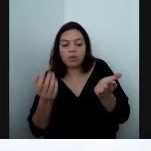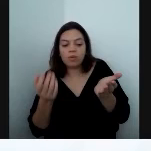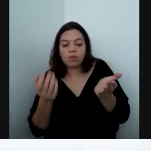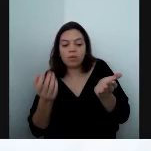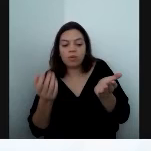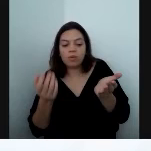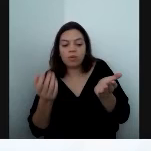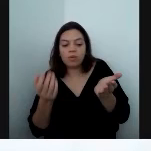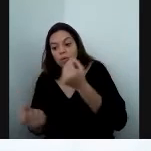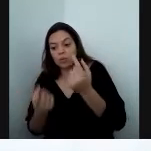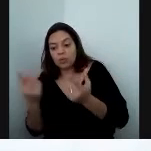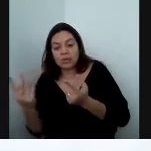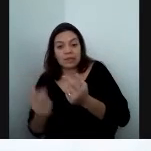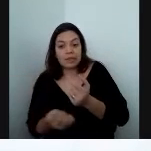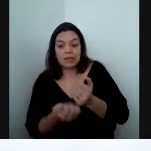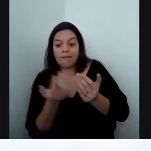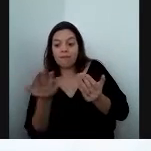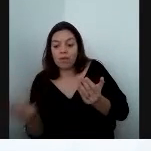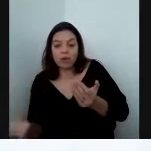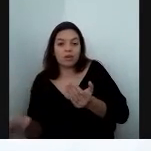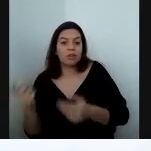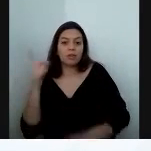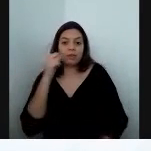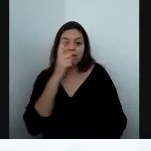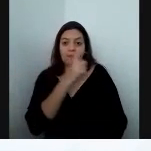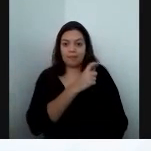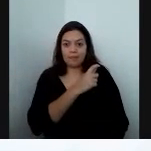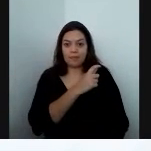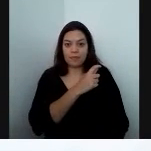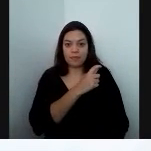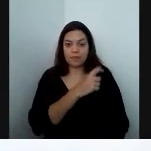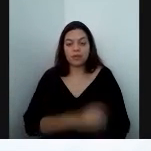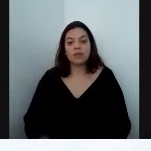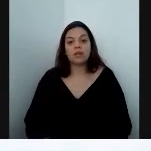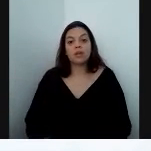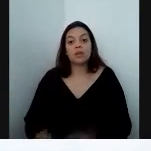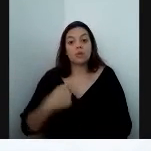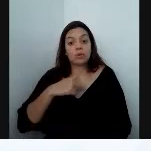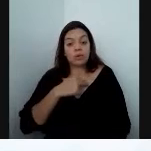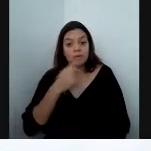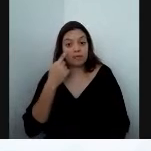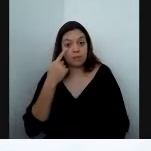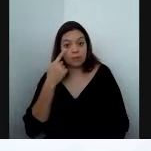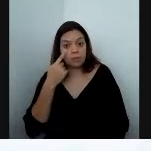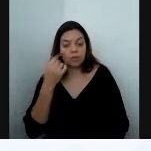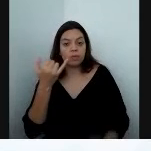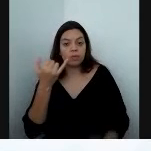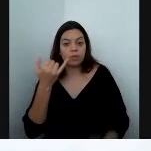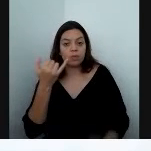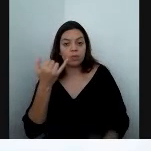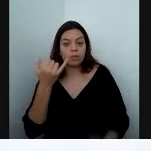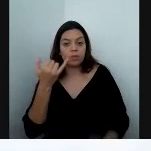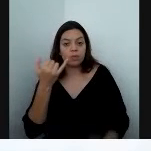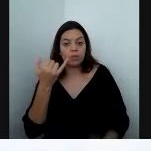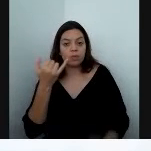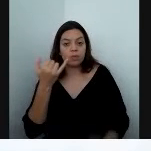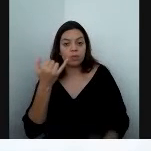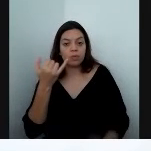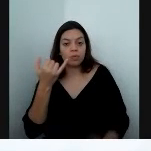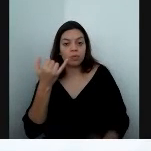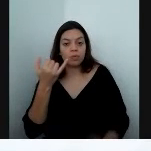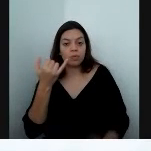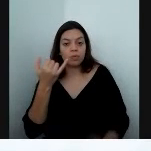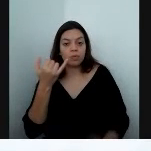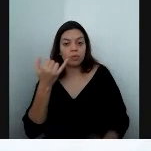quero colocar o percentual aqui porque eu não lembro direito, mas é um percentual grande de pessoas assim que quem mora no